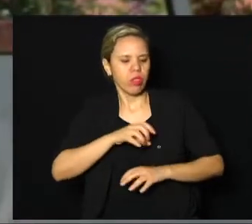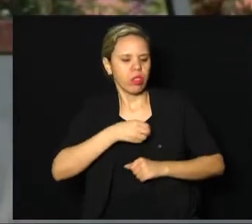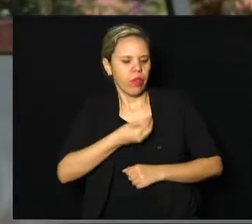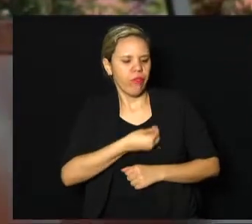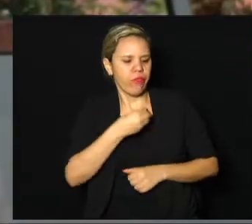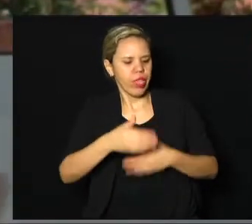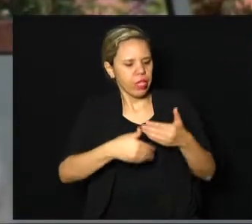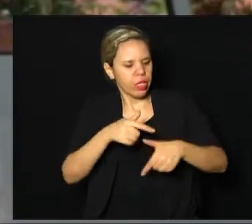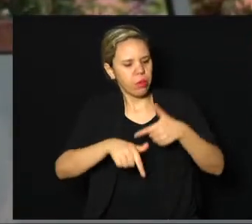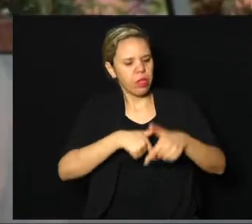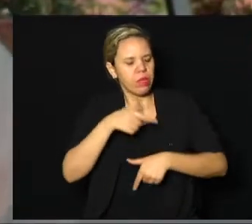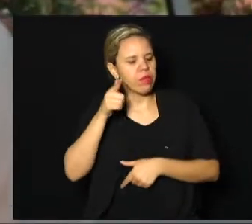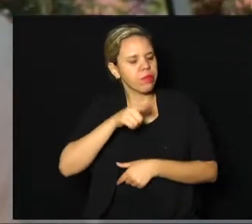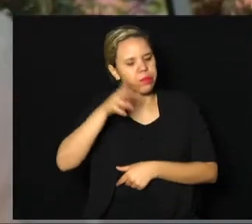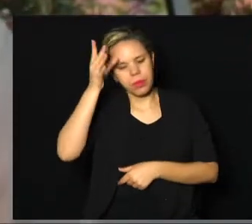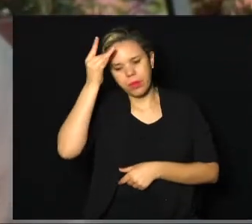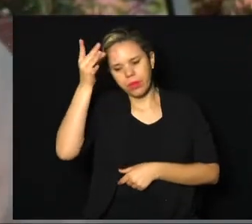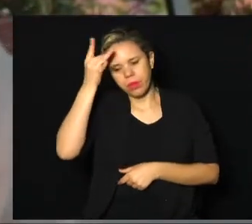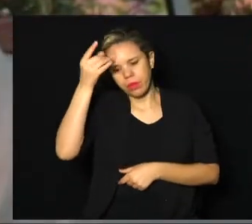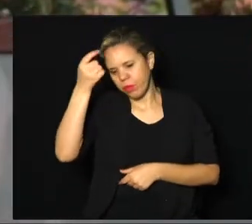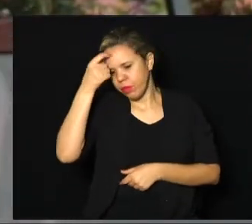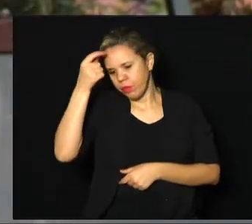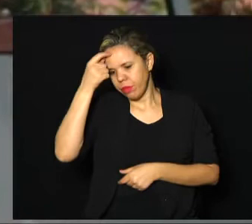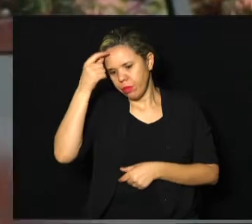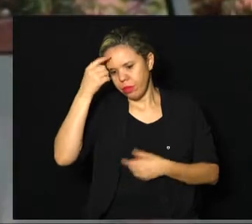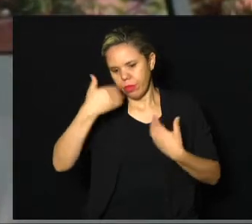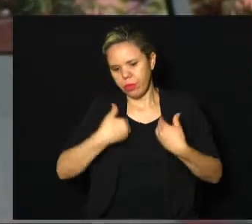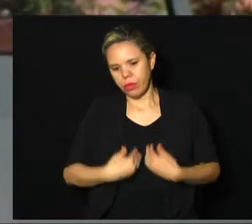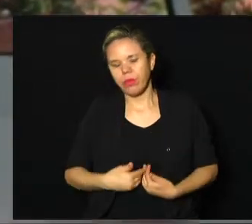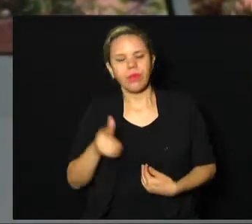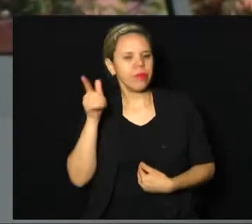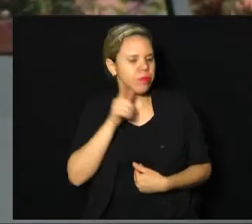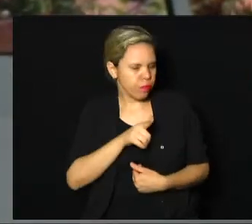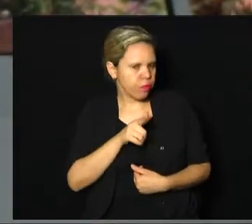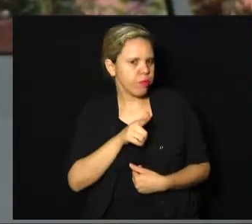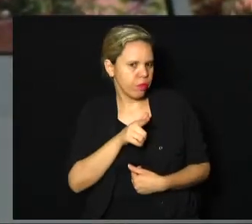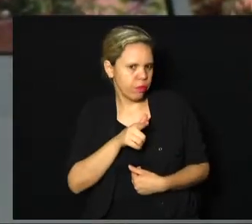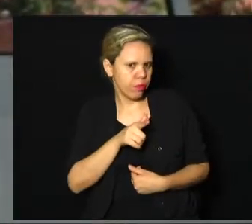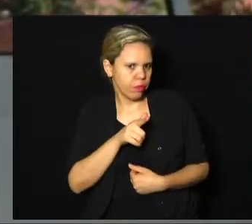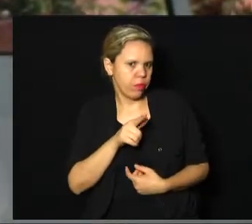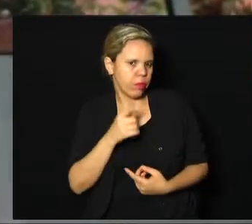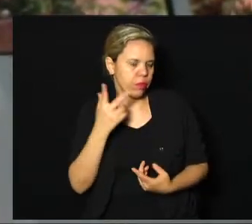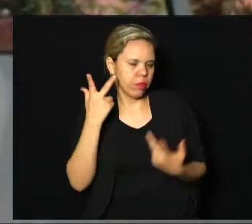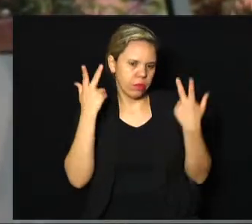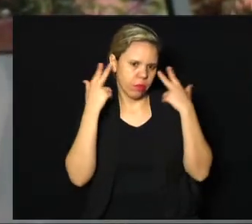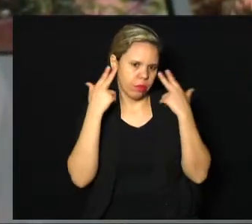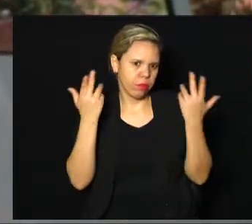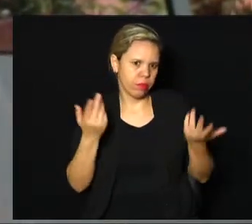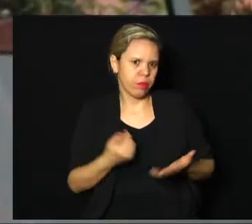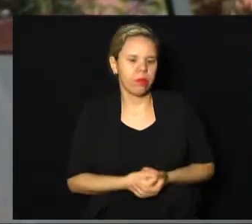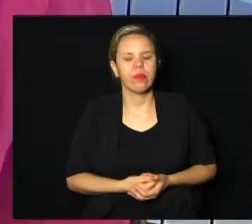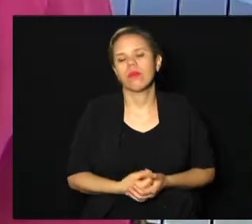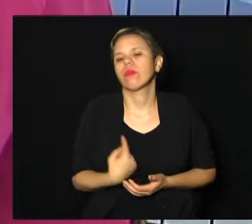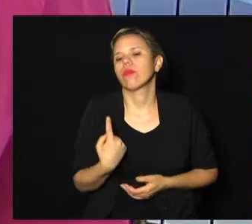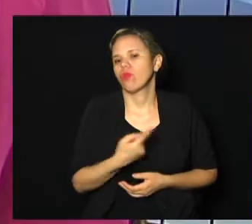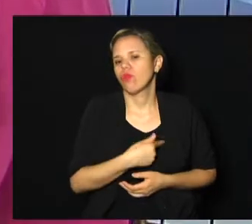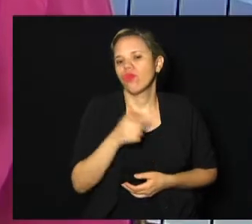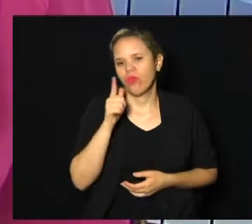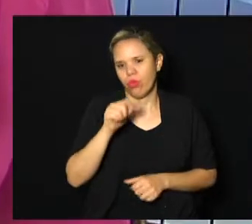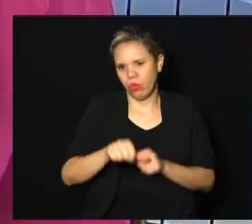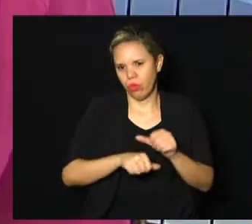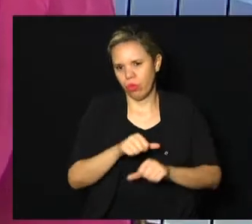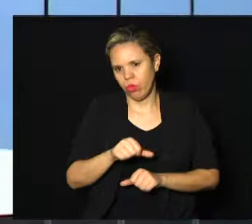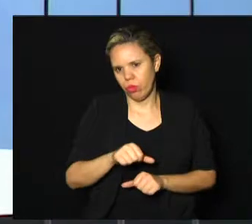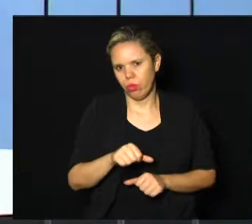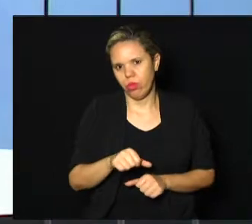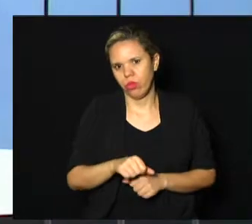vai adquirindo essa consciência corporal até que ela consiga ficar mais automática, né? Então a gente consegue mudar, né?